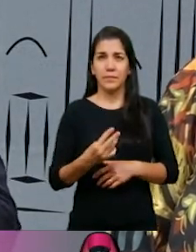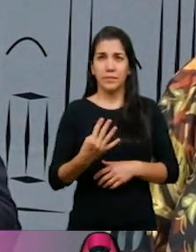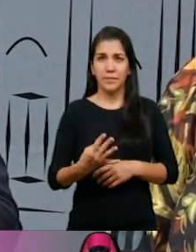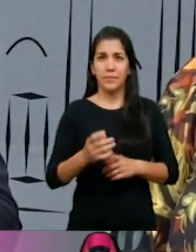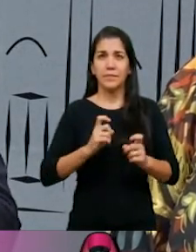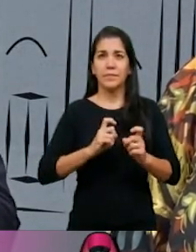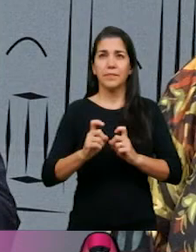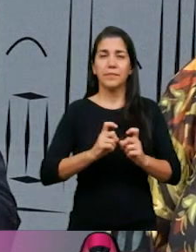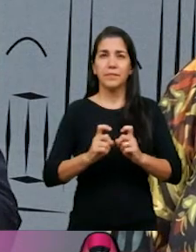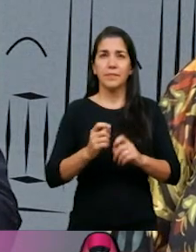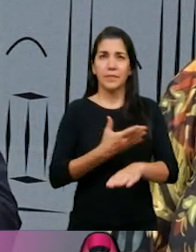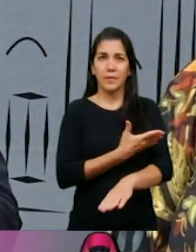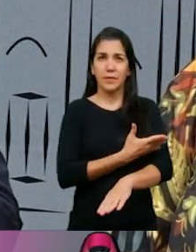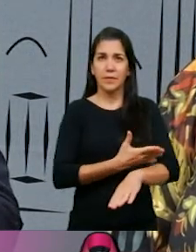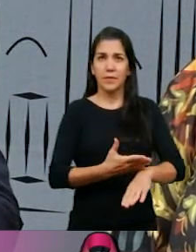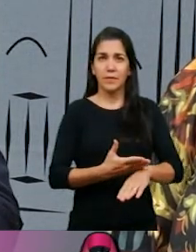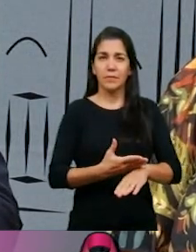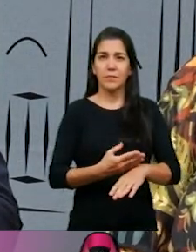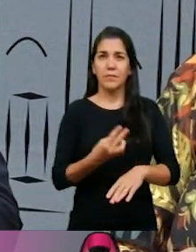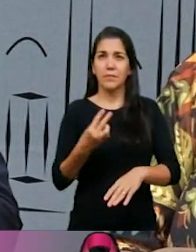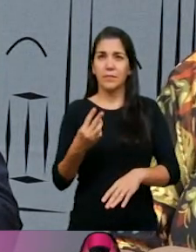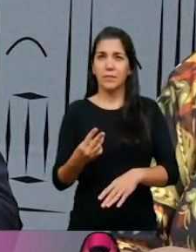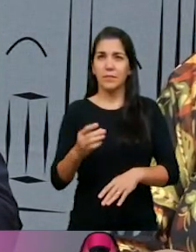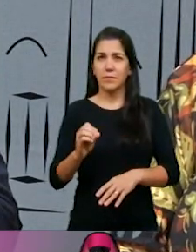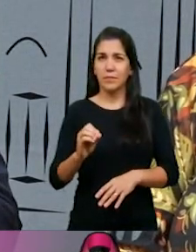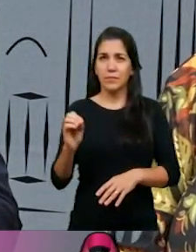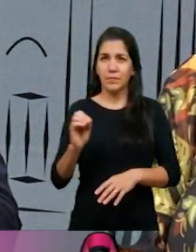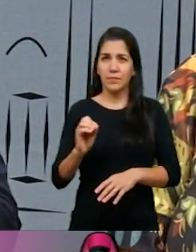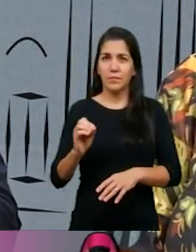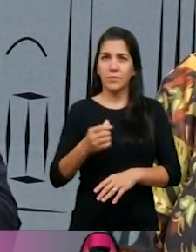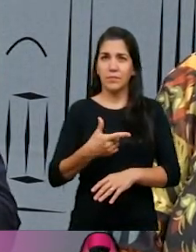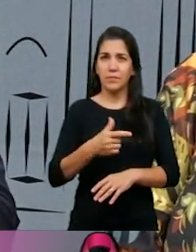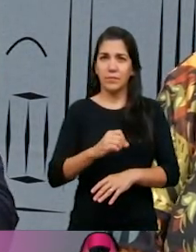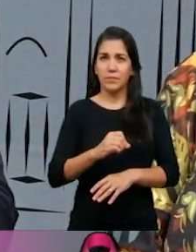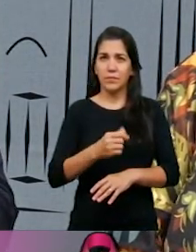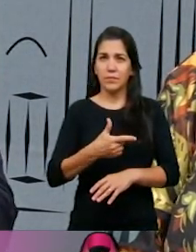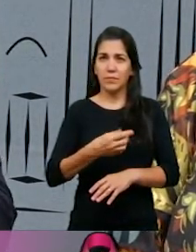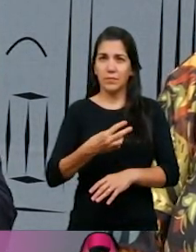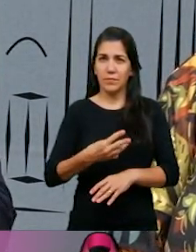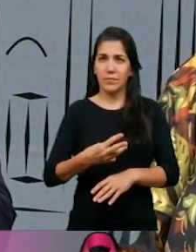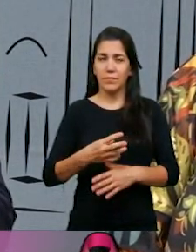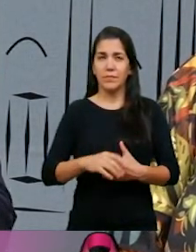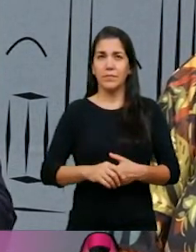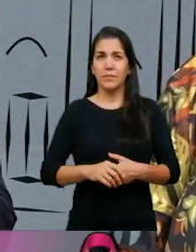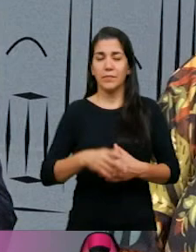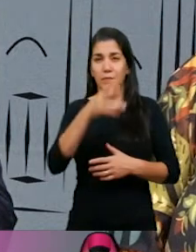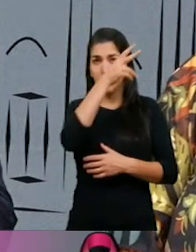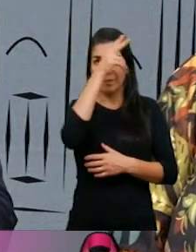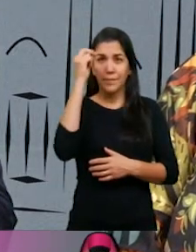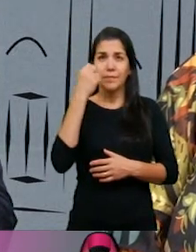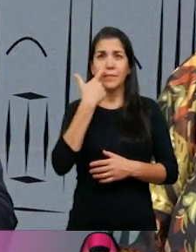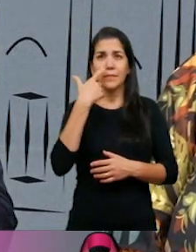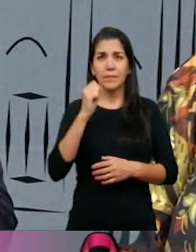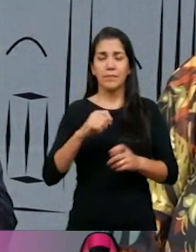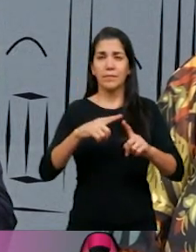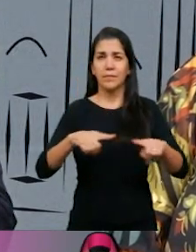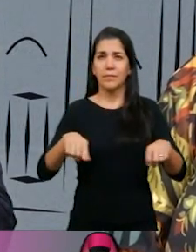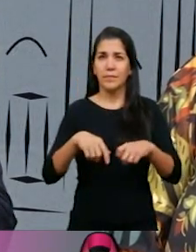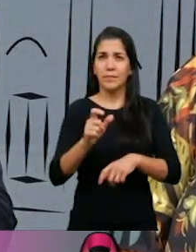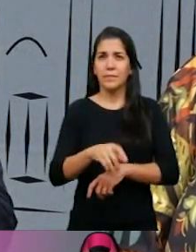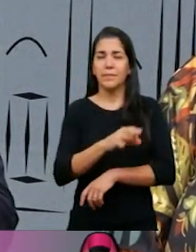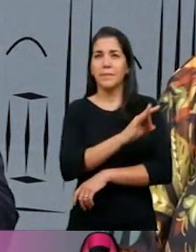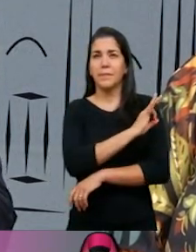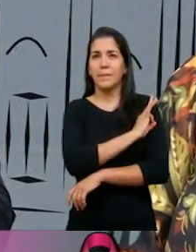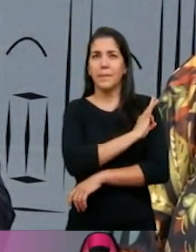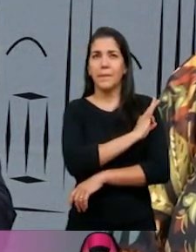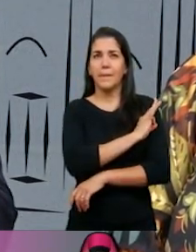Sessão Ordinária, 30 de outubro de 2023. Prefeitura Municipal de Araçatuba, Gabinete do